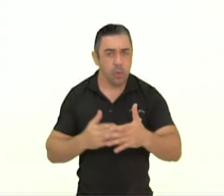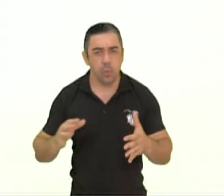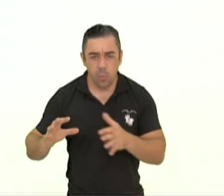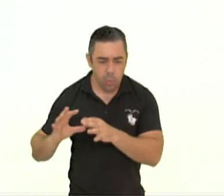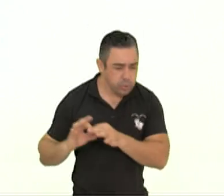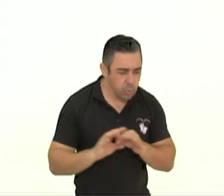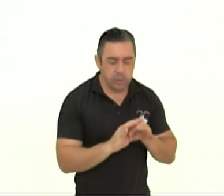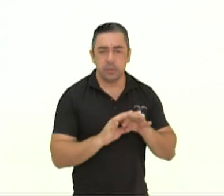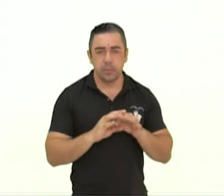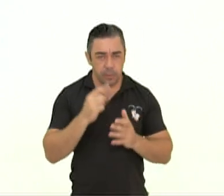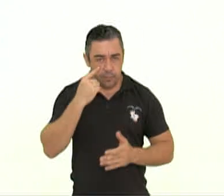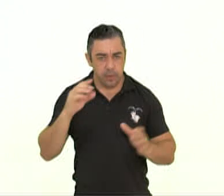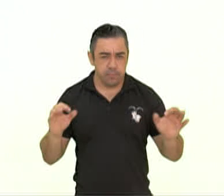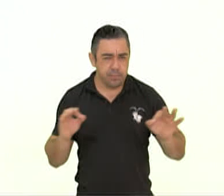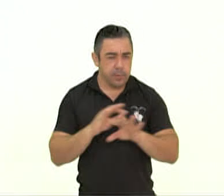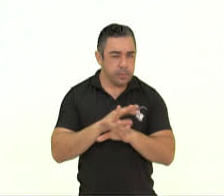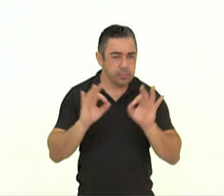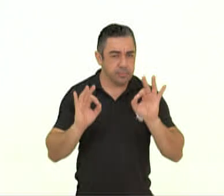tudo bonitinho aí.